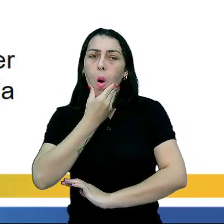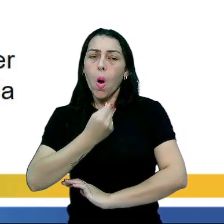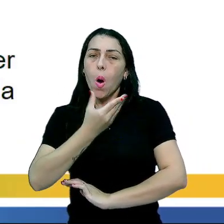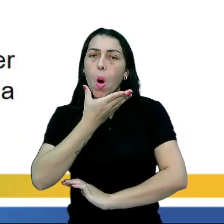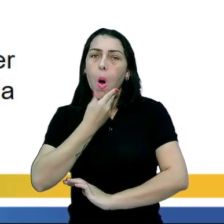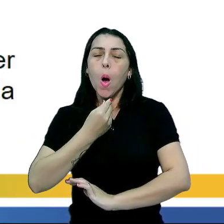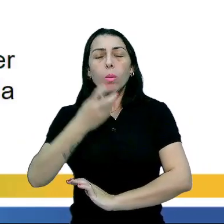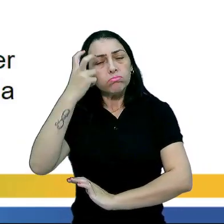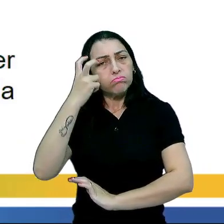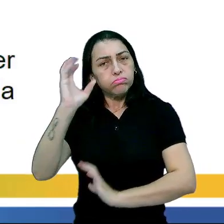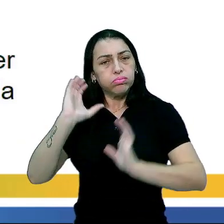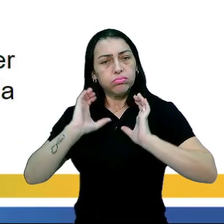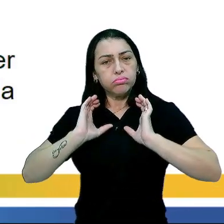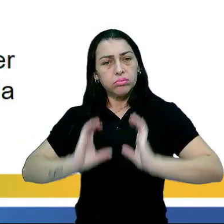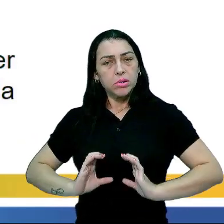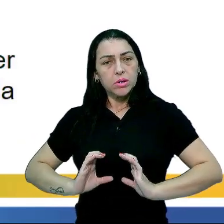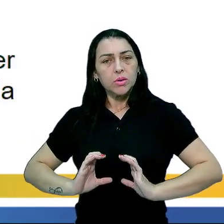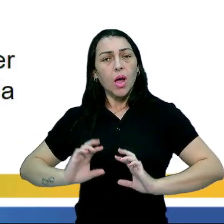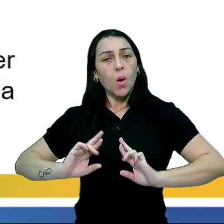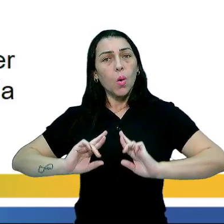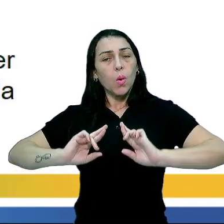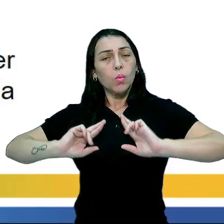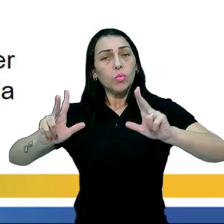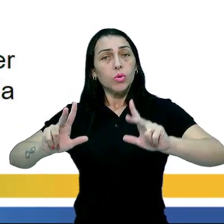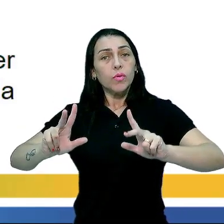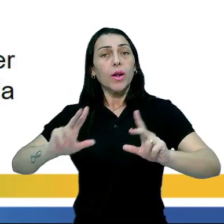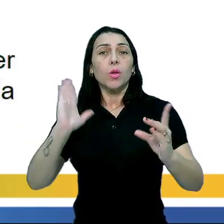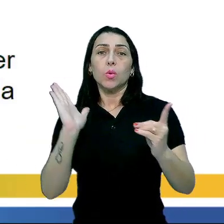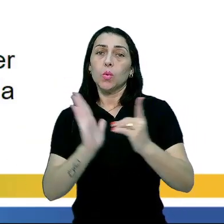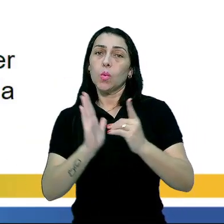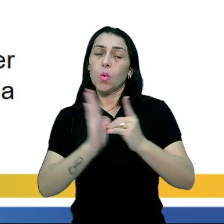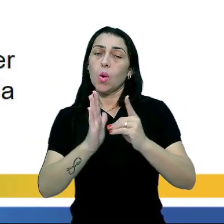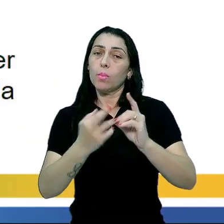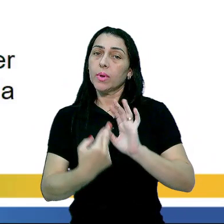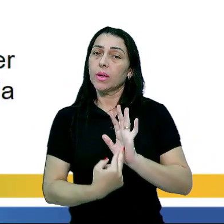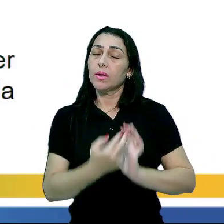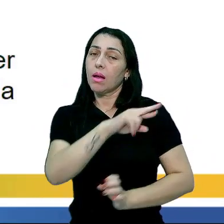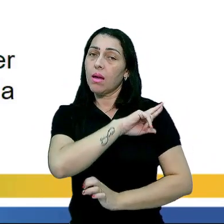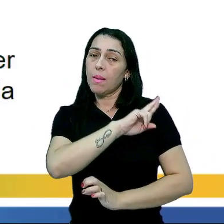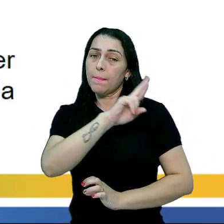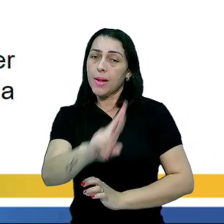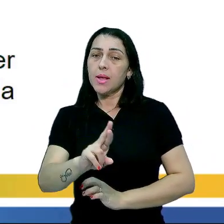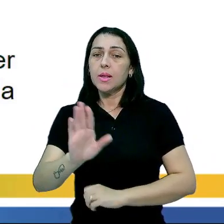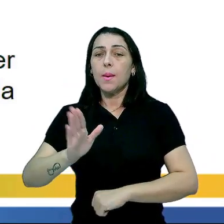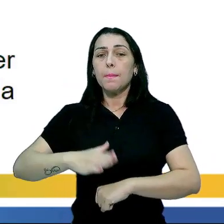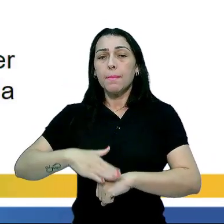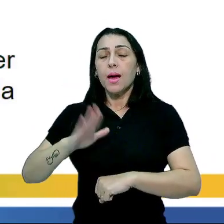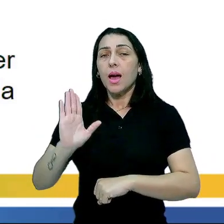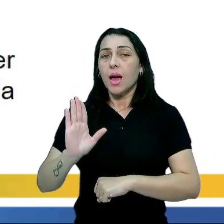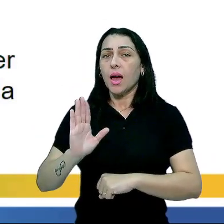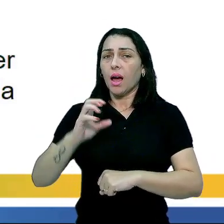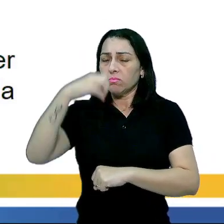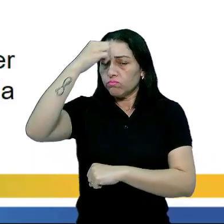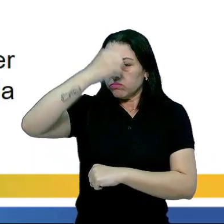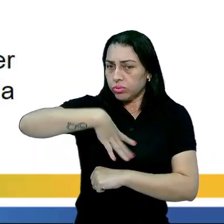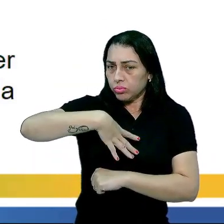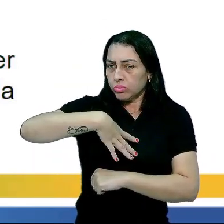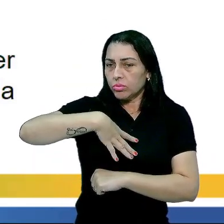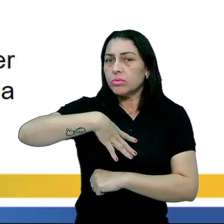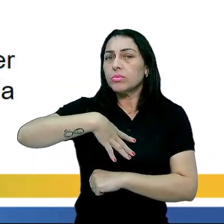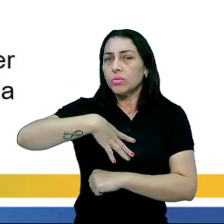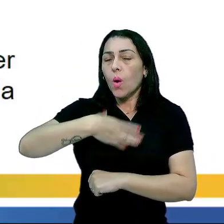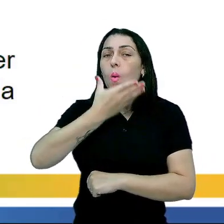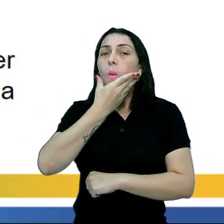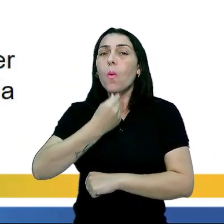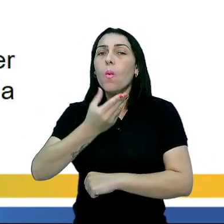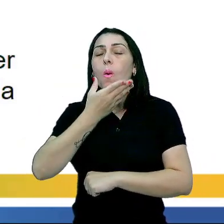que é civilizado, ao contrário daquele índio que está ali representado, mais negrinho e mais selvagem. Então,